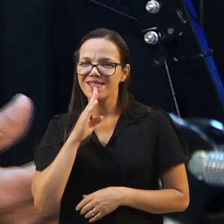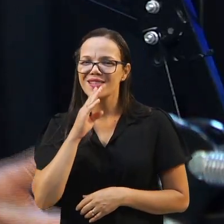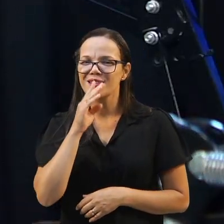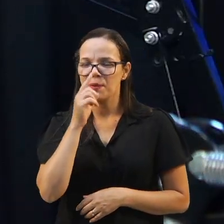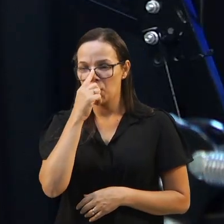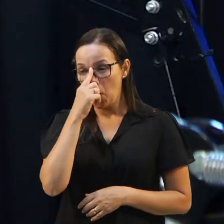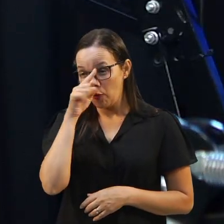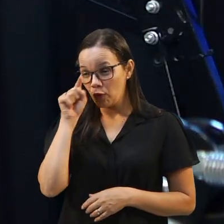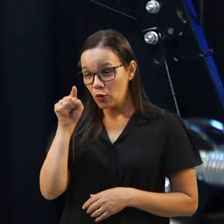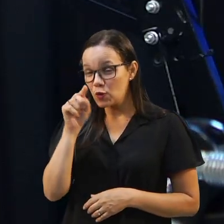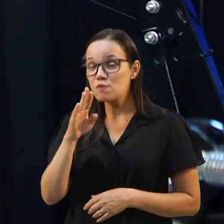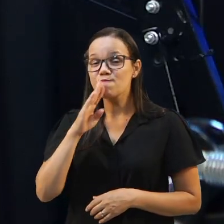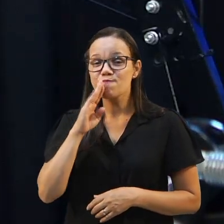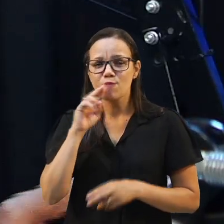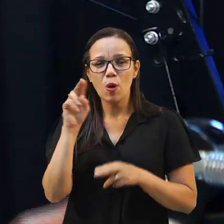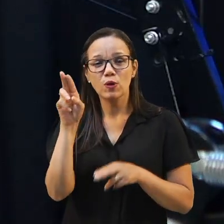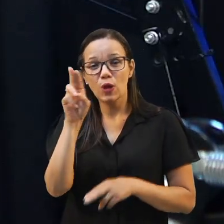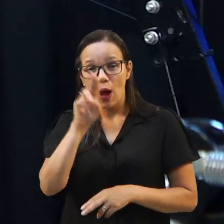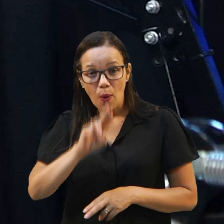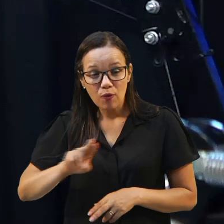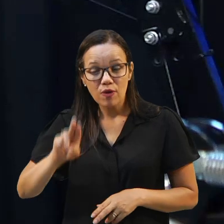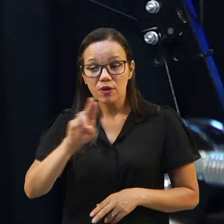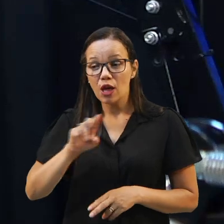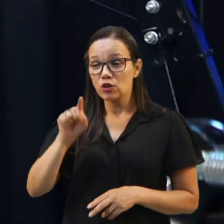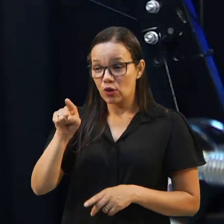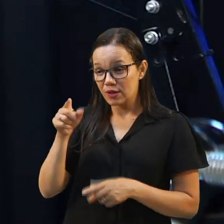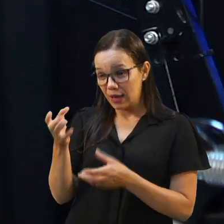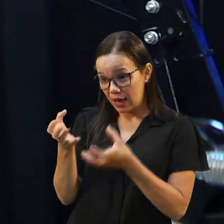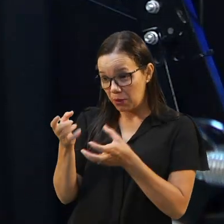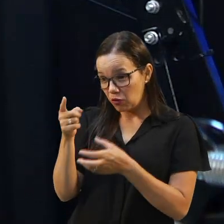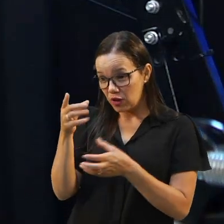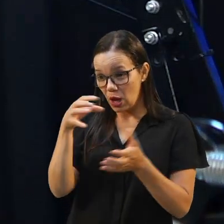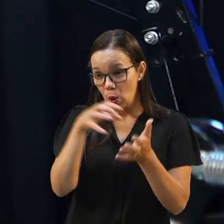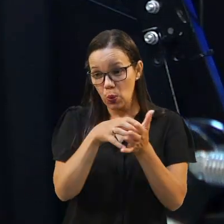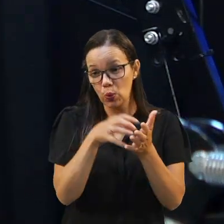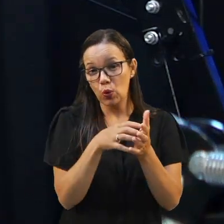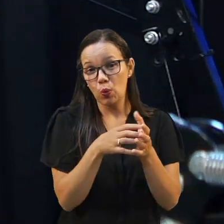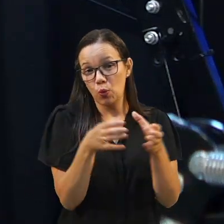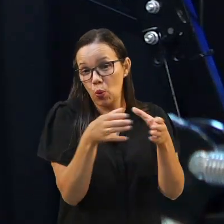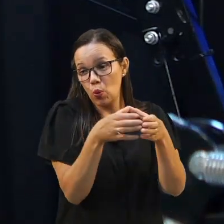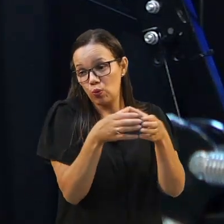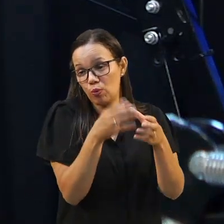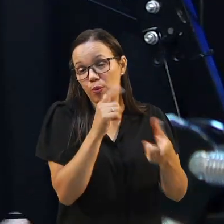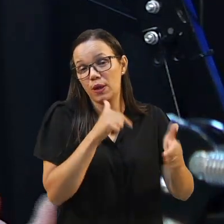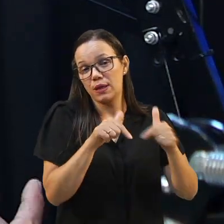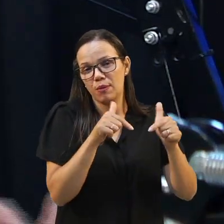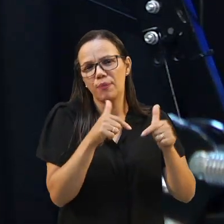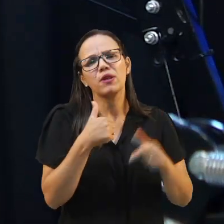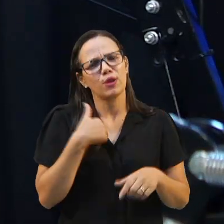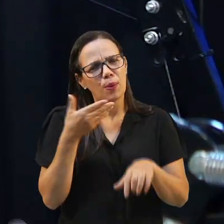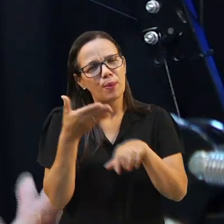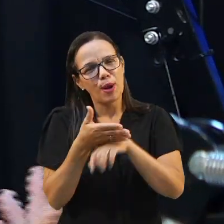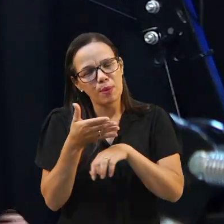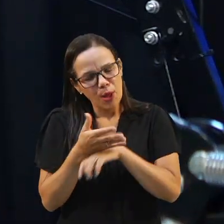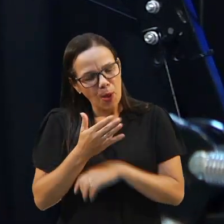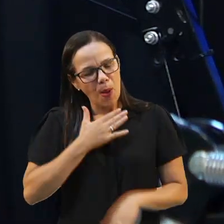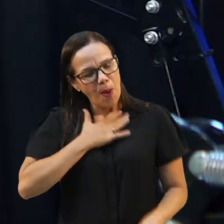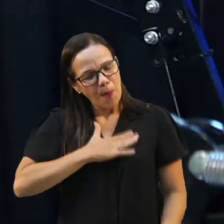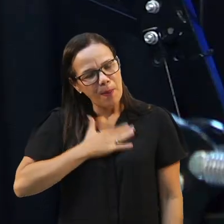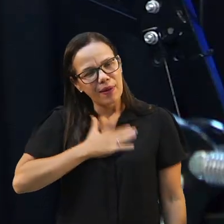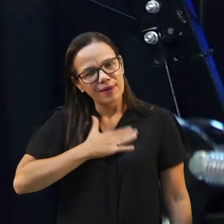de universidade, nós queremos contar com você na equipe. E eu participei com prazer,